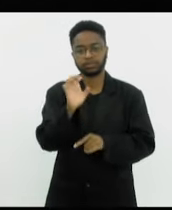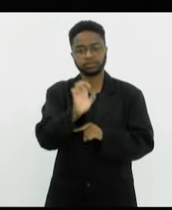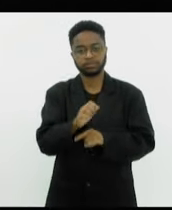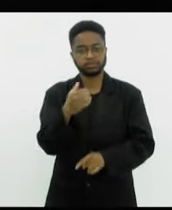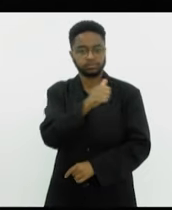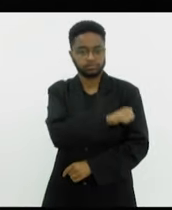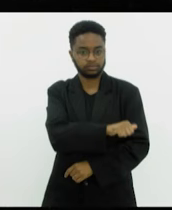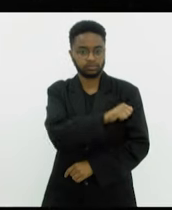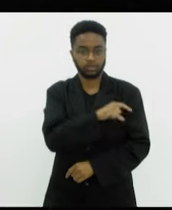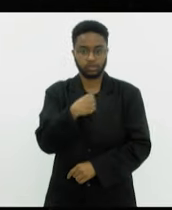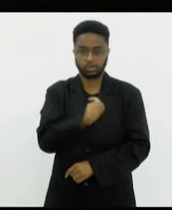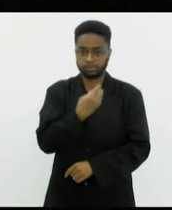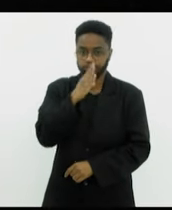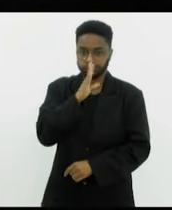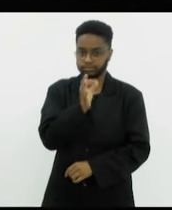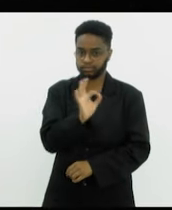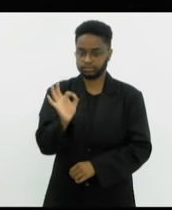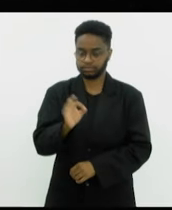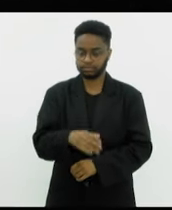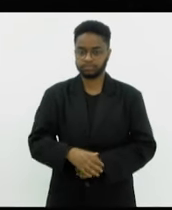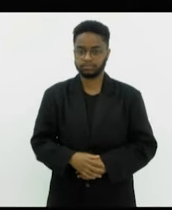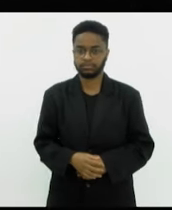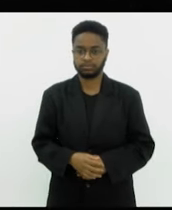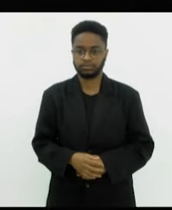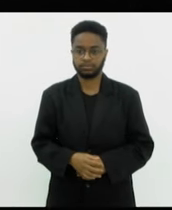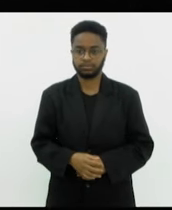vai se calar.